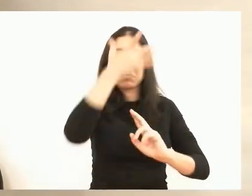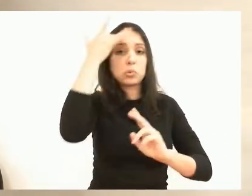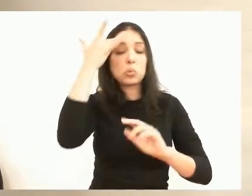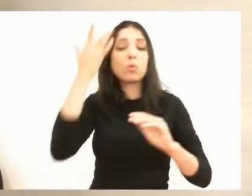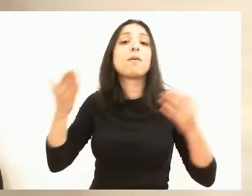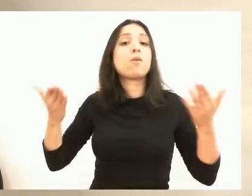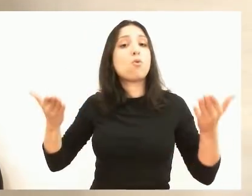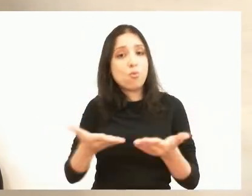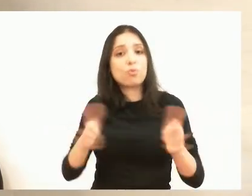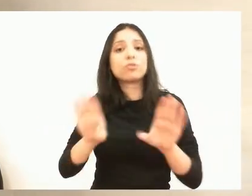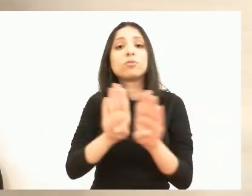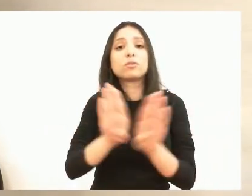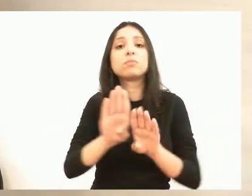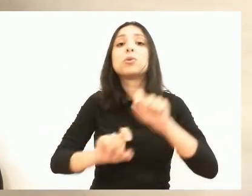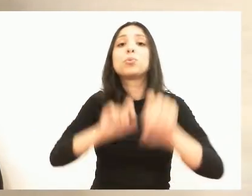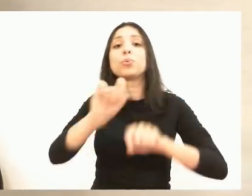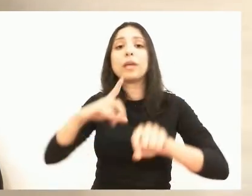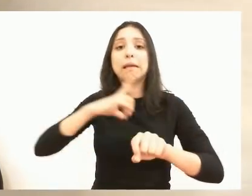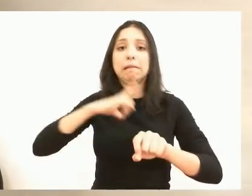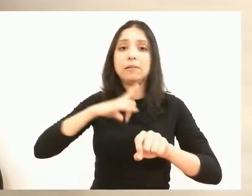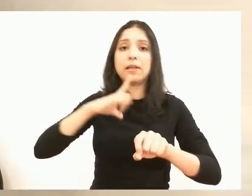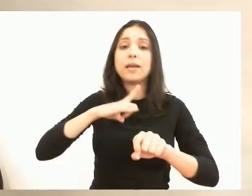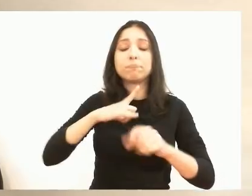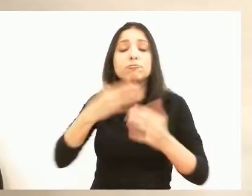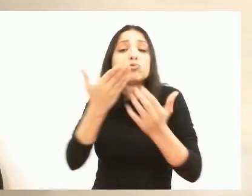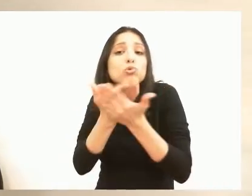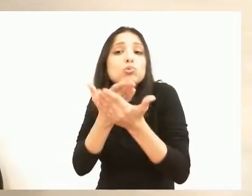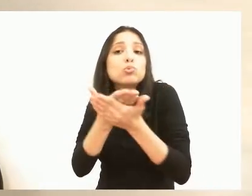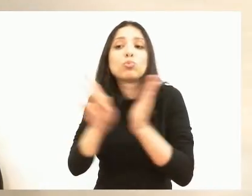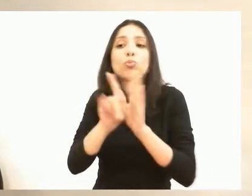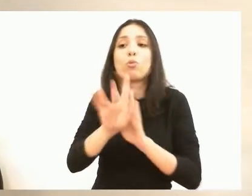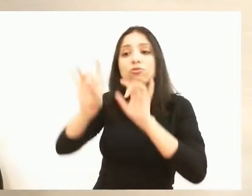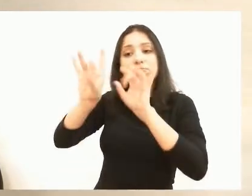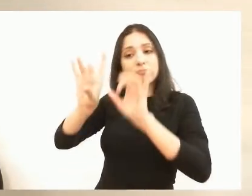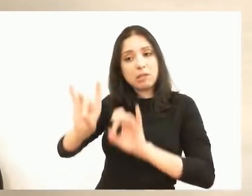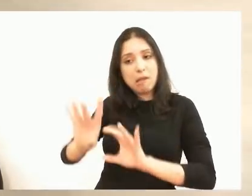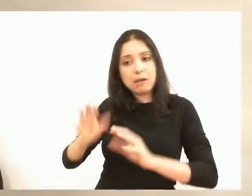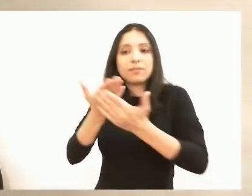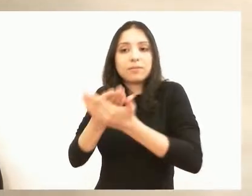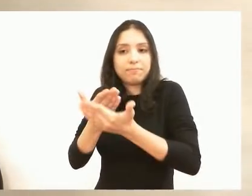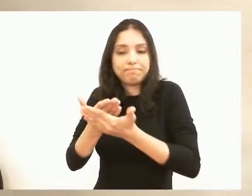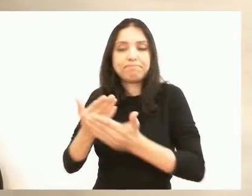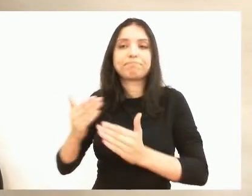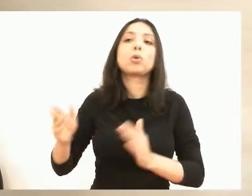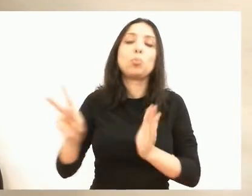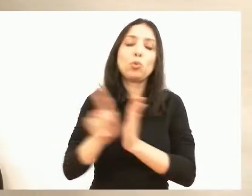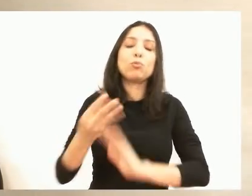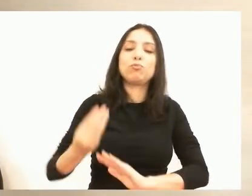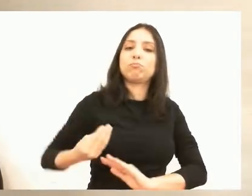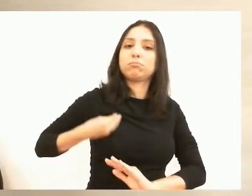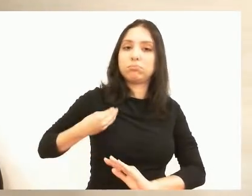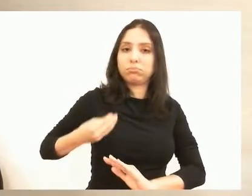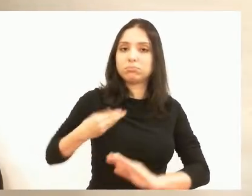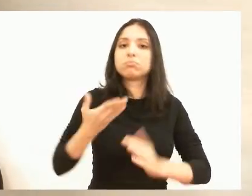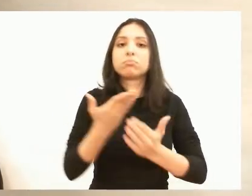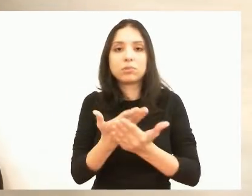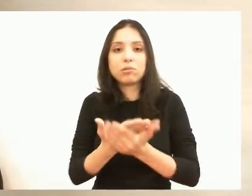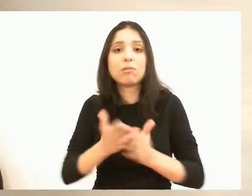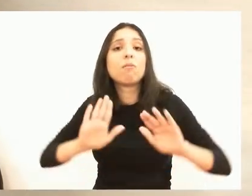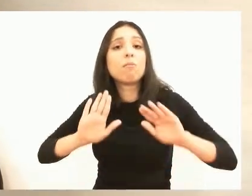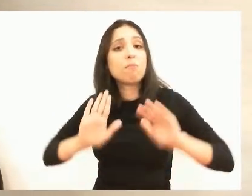né então está com uma técnicas específicas de presença mas a presença que é